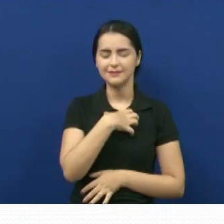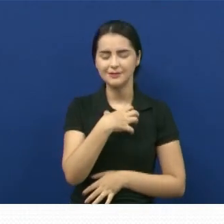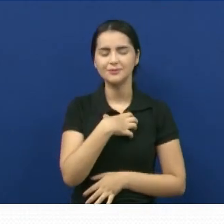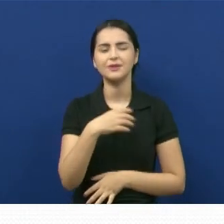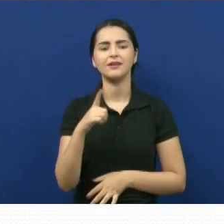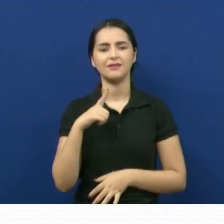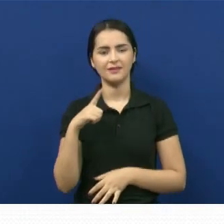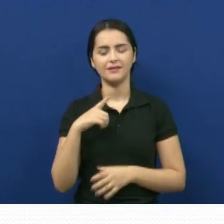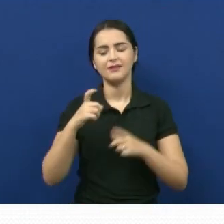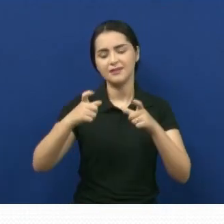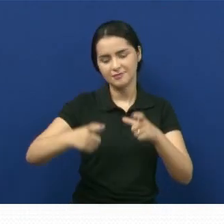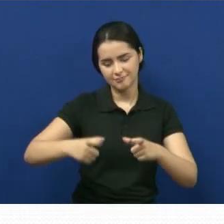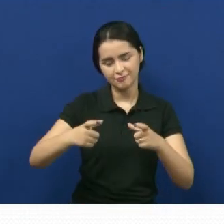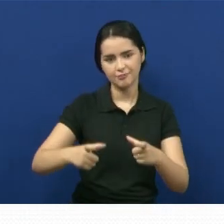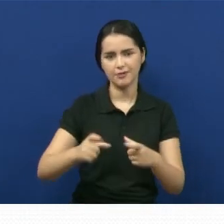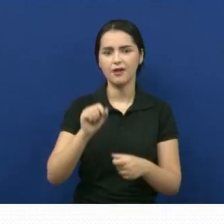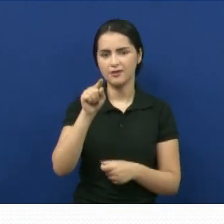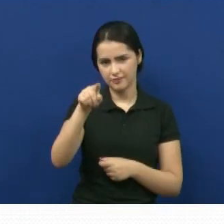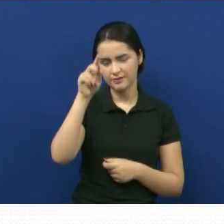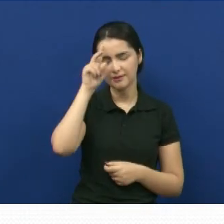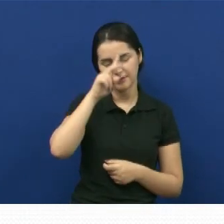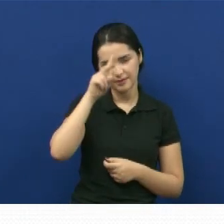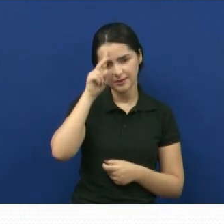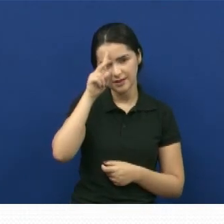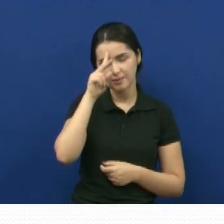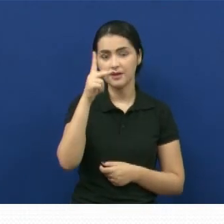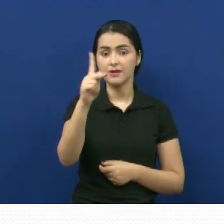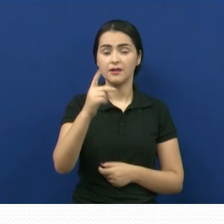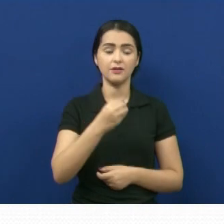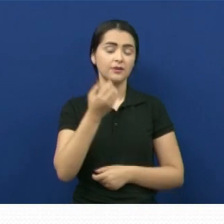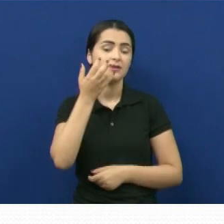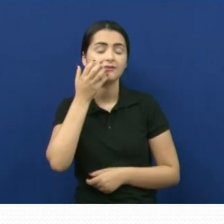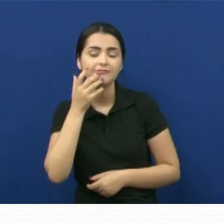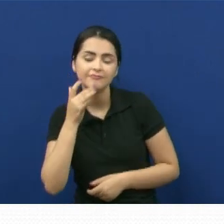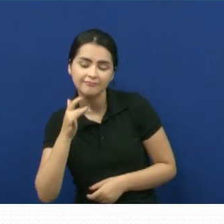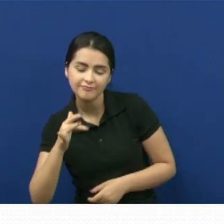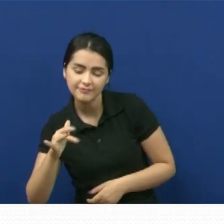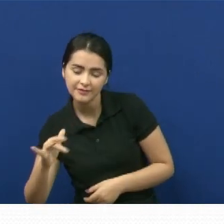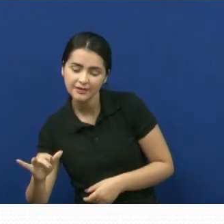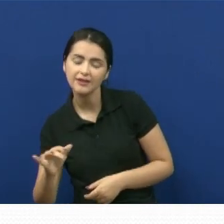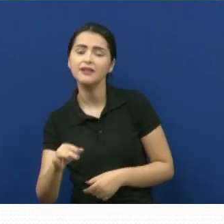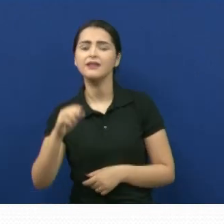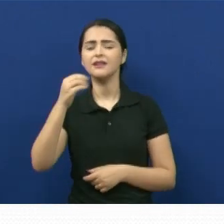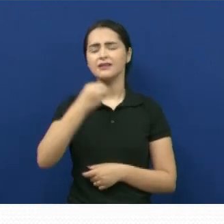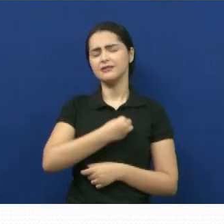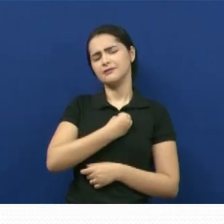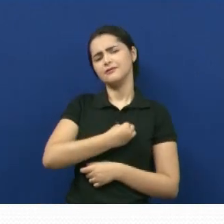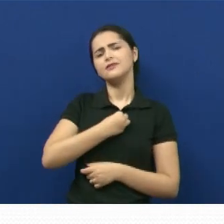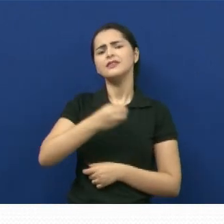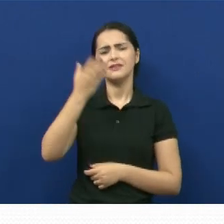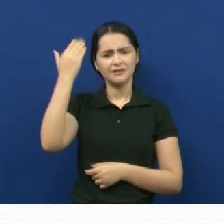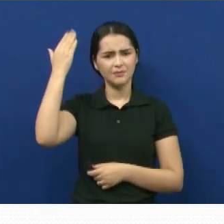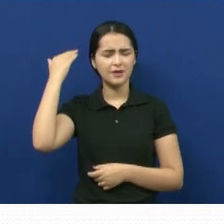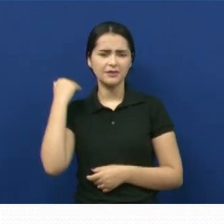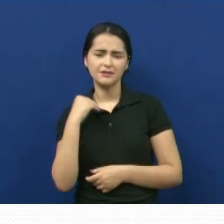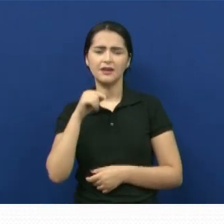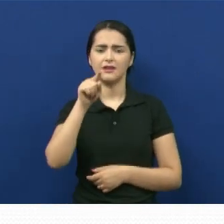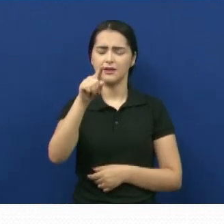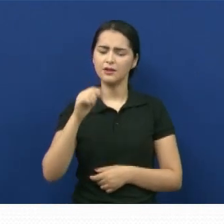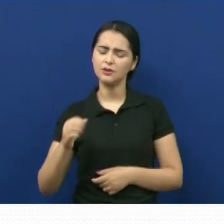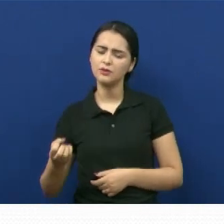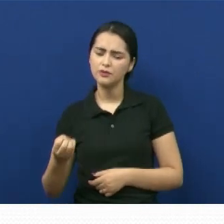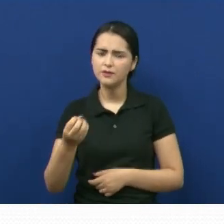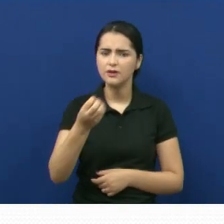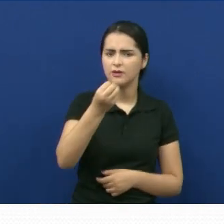traz àquele lugar. Você deve ter recordações da sua infância, de locais onde você passou, de uma viagem,